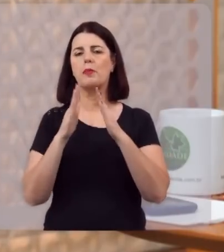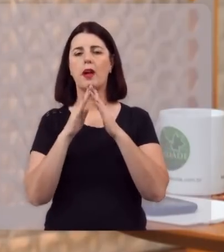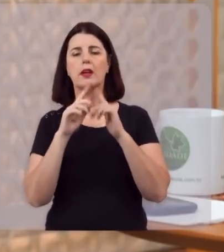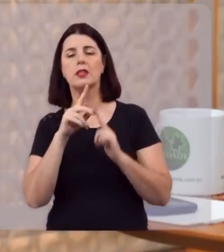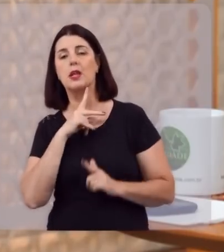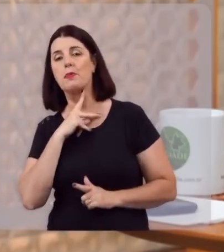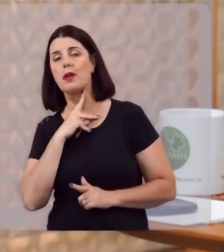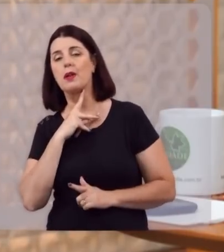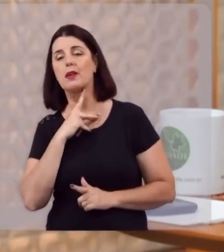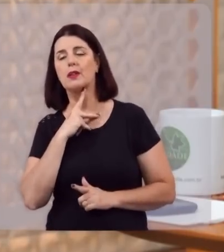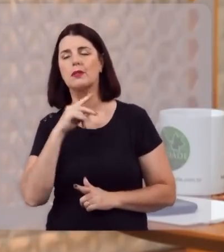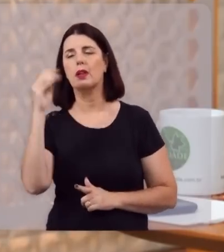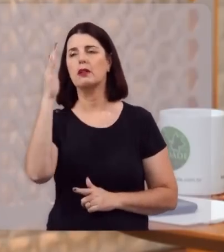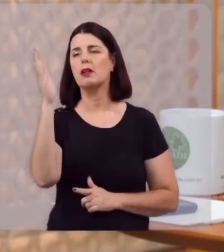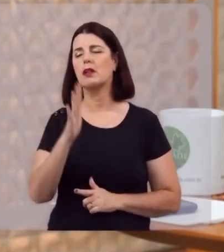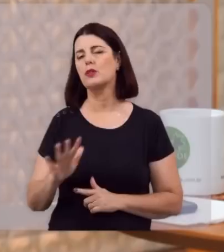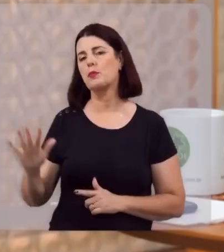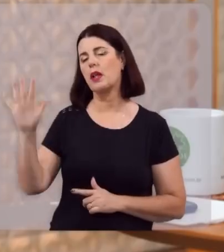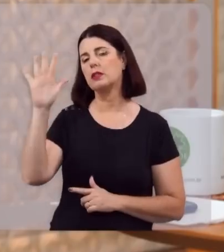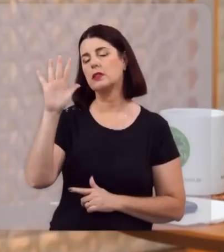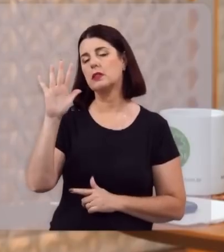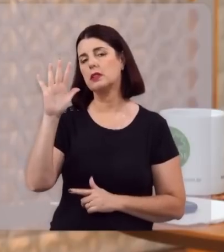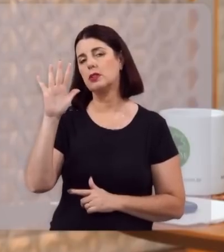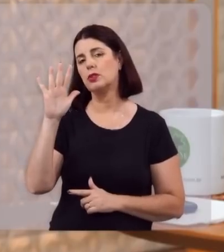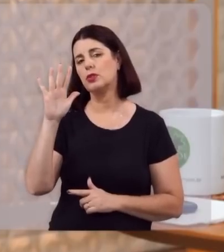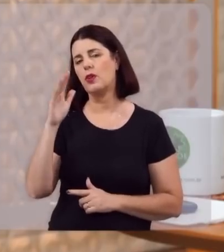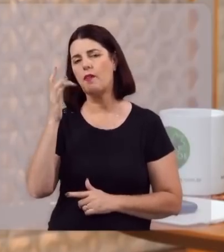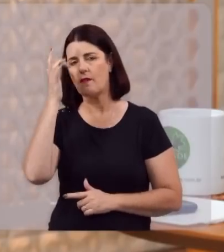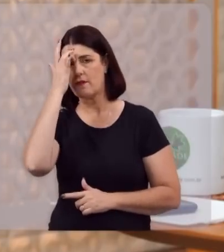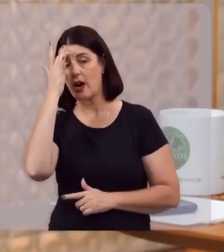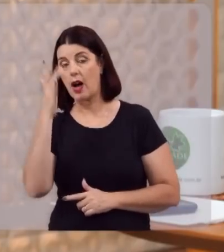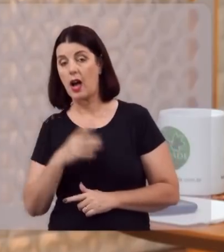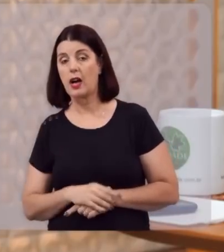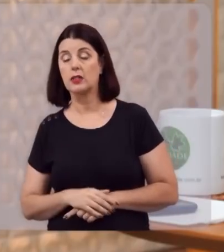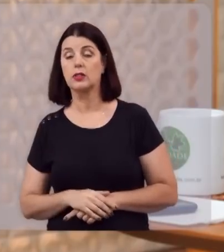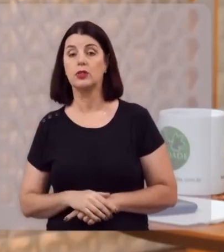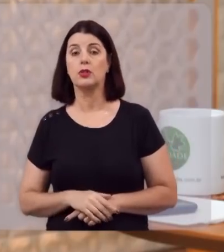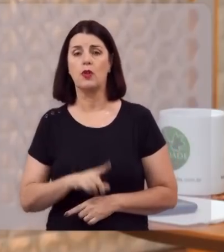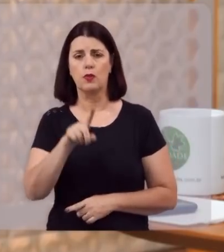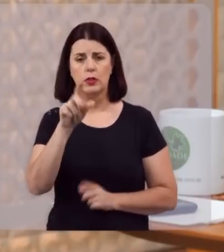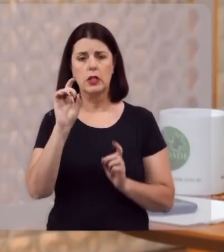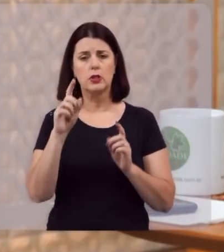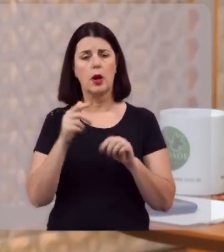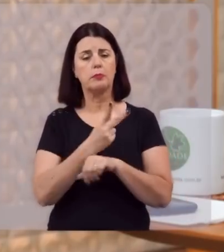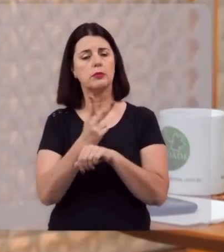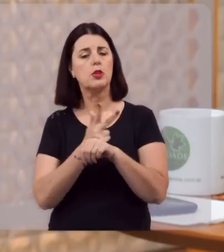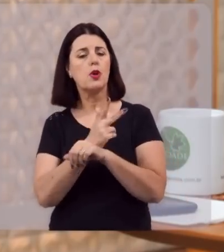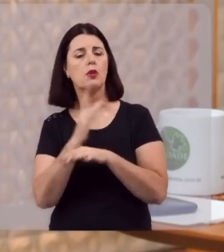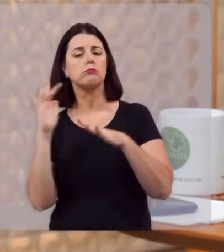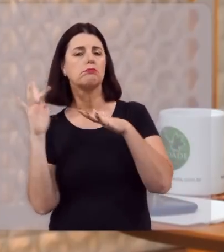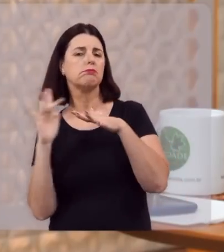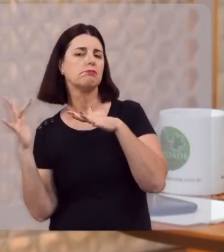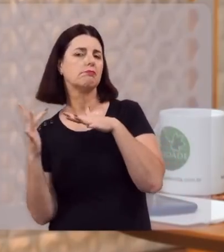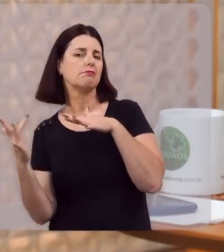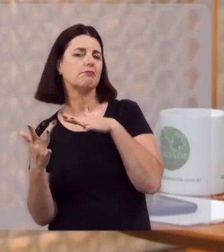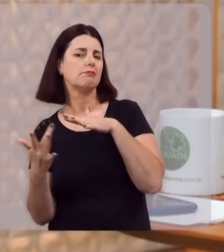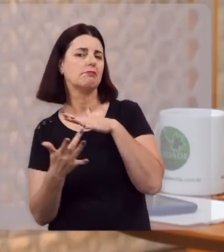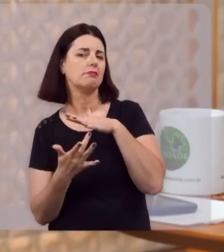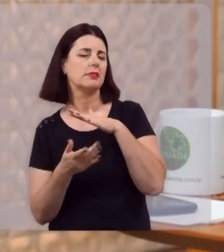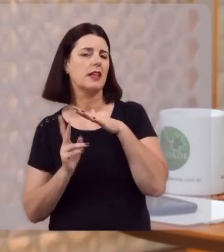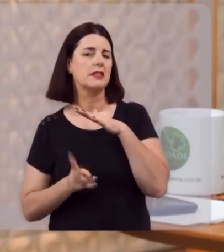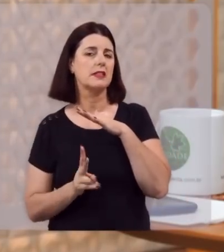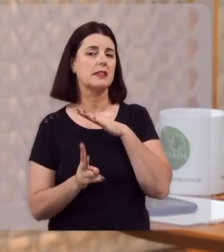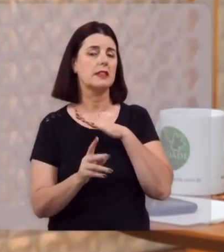mais sobre a nossa igreja a igreja presbiteriana do Brasil é muito fácil de fazer basta nos procurar lá nas